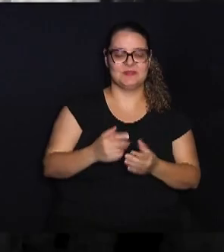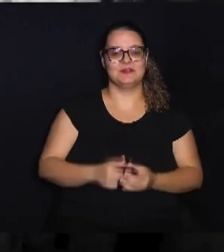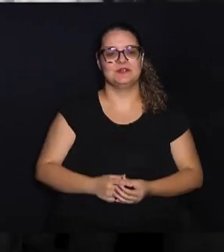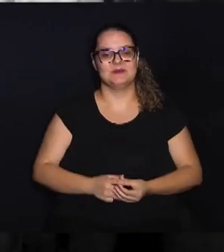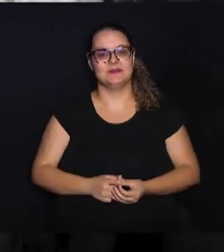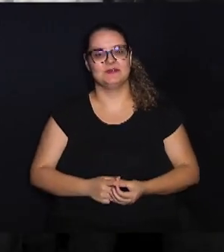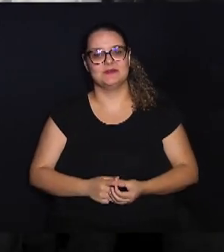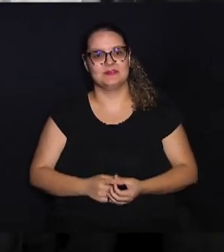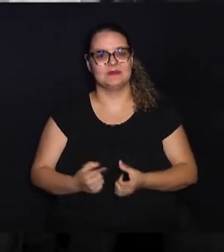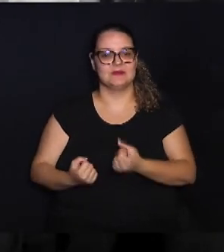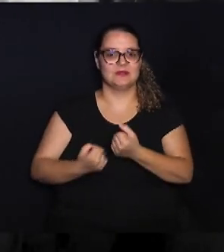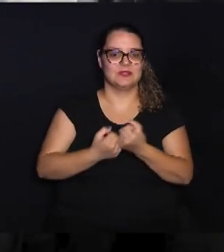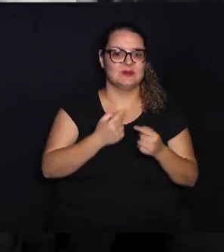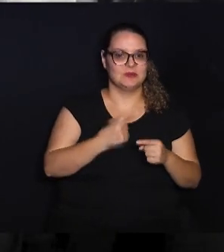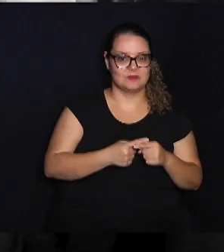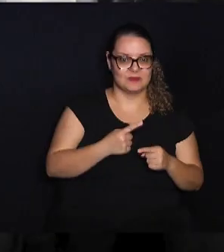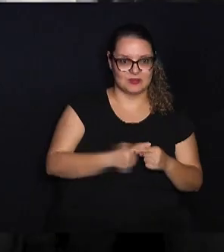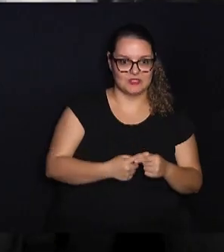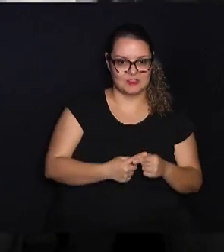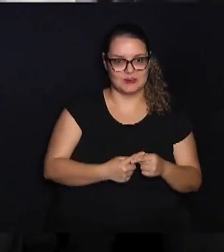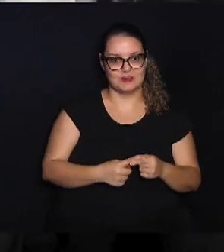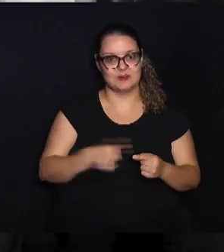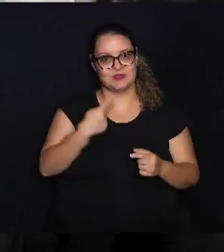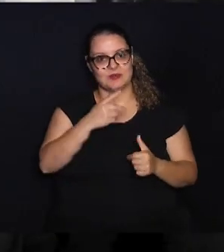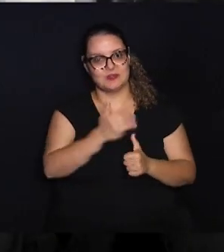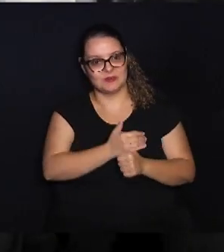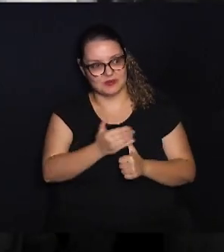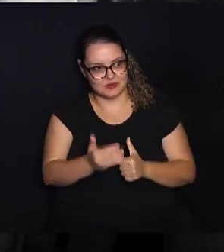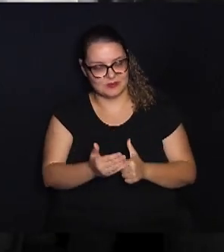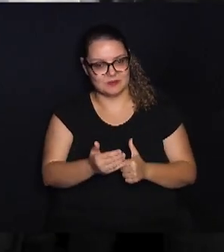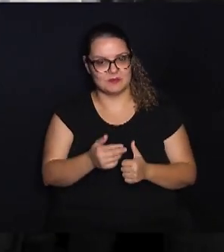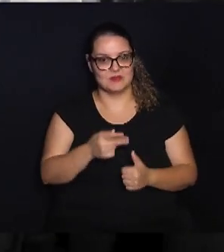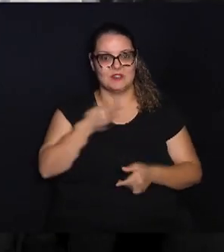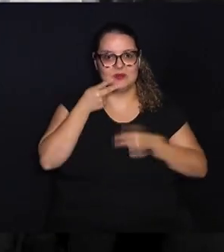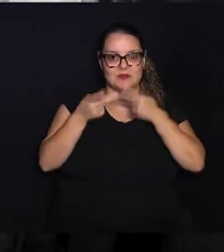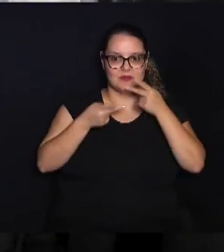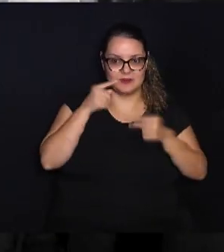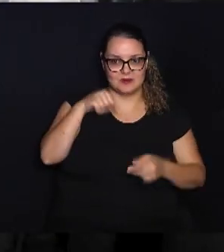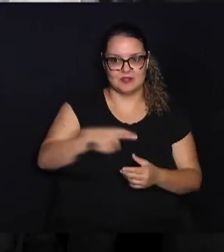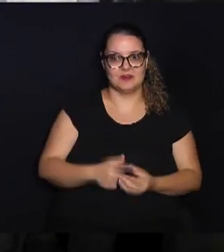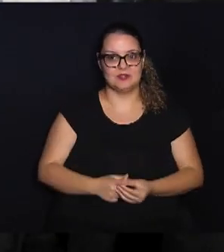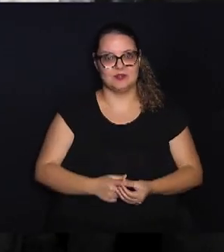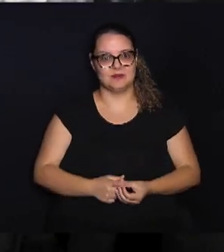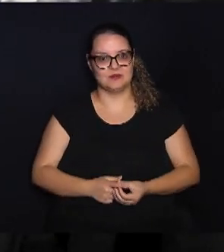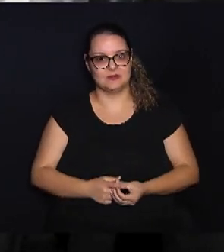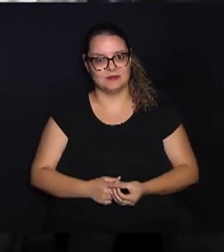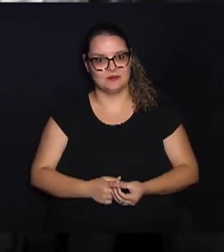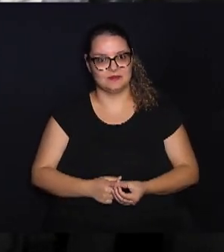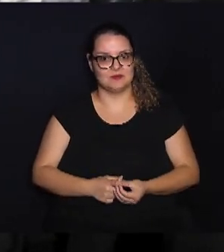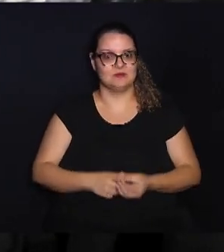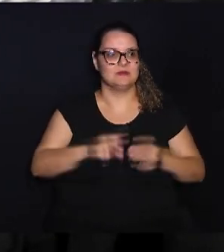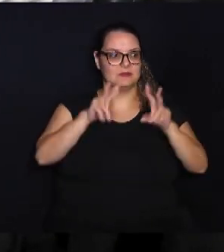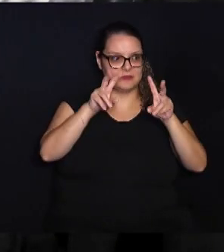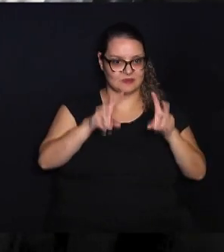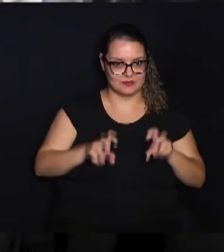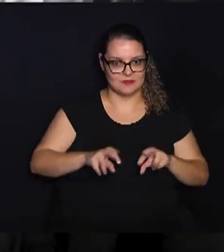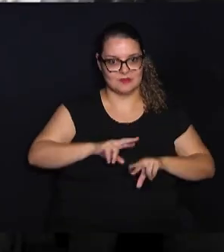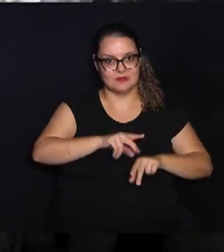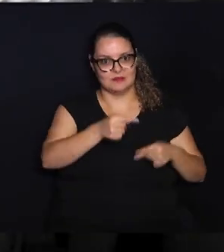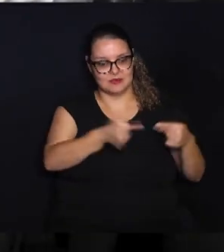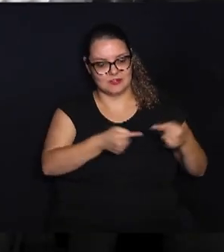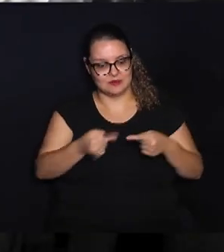te apoiou, porque durante o seu mandato, a gente está citando aqui temas que tiveram muitos debates,